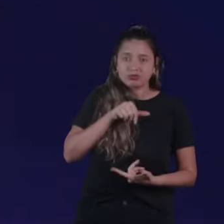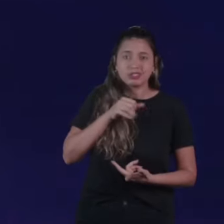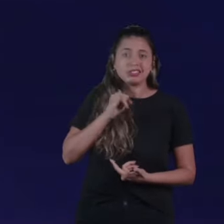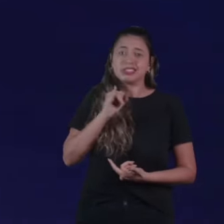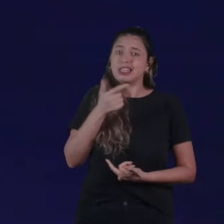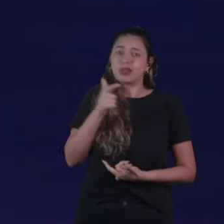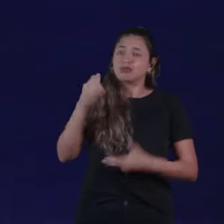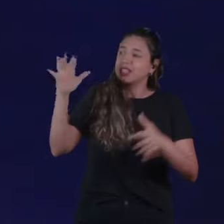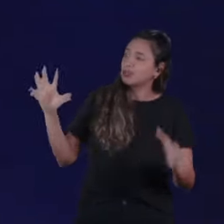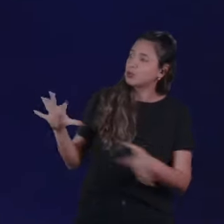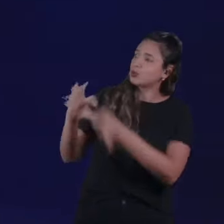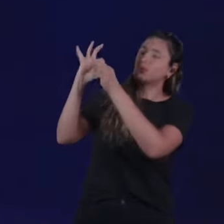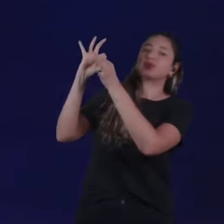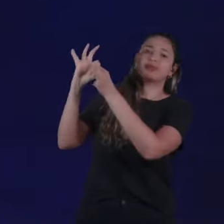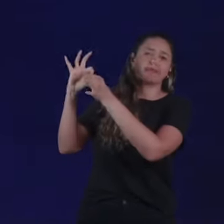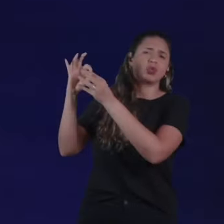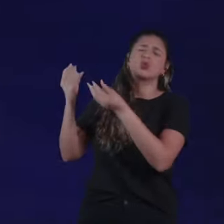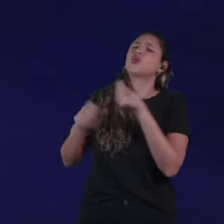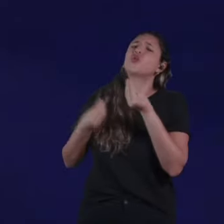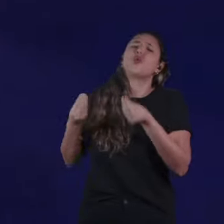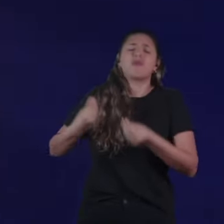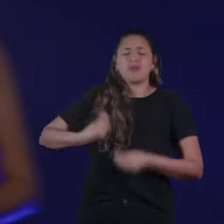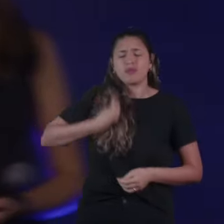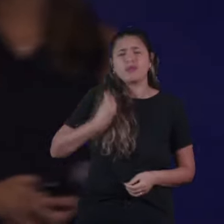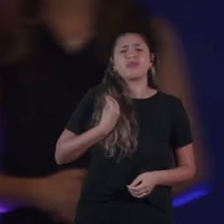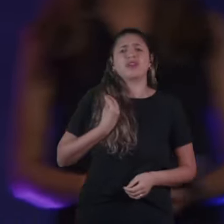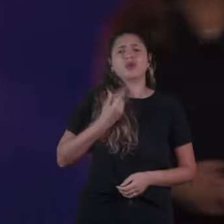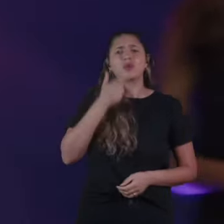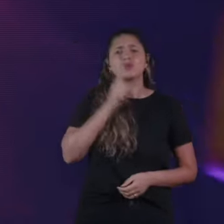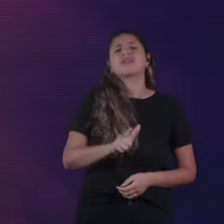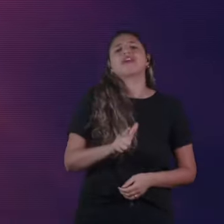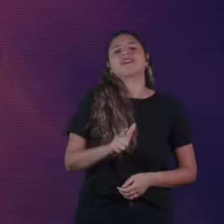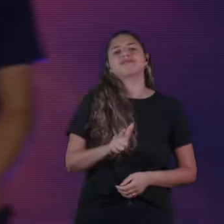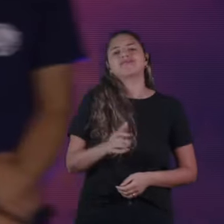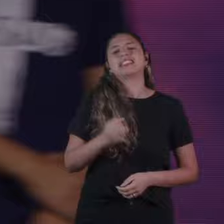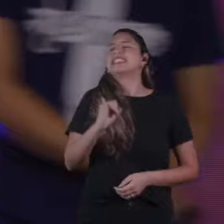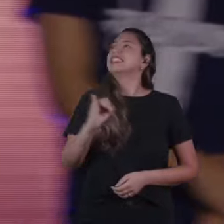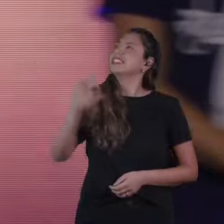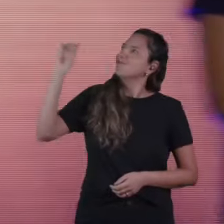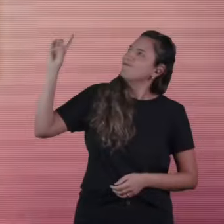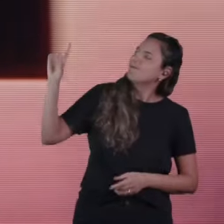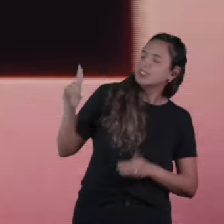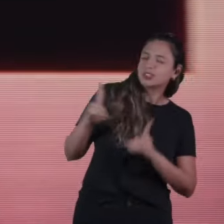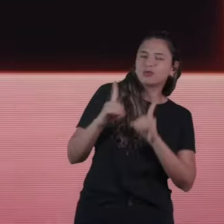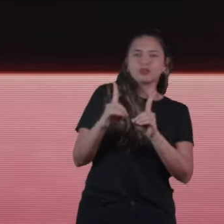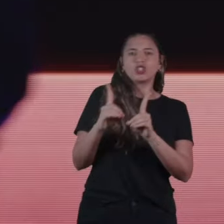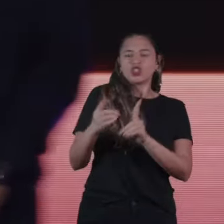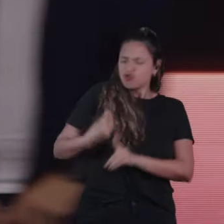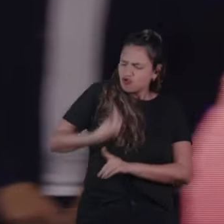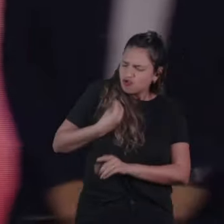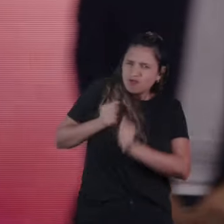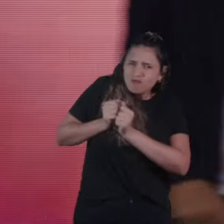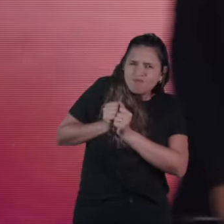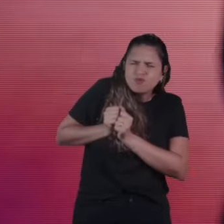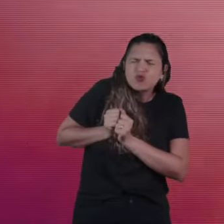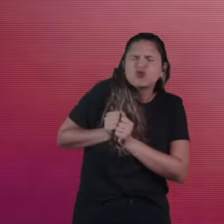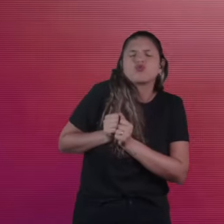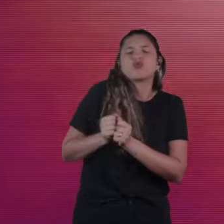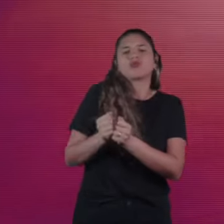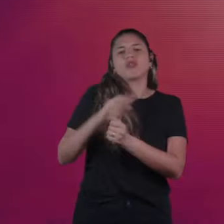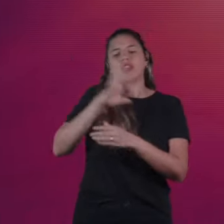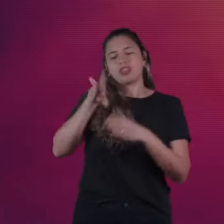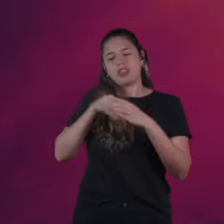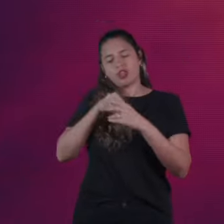com Ele? Como é que eu posso viver nesse mundo sem que Ele esteja realmente presente na minha vida, no meu